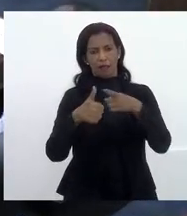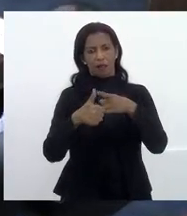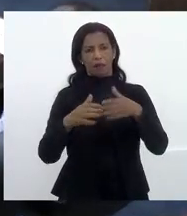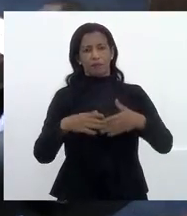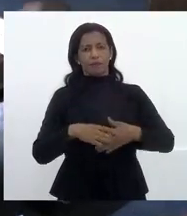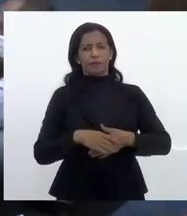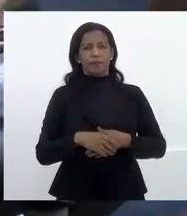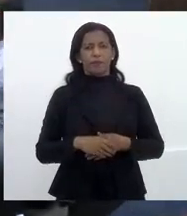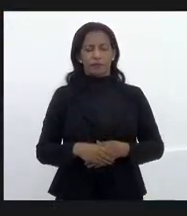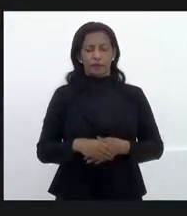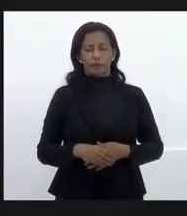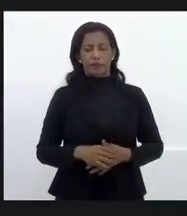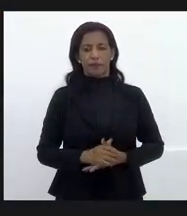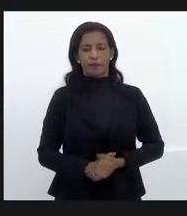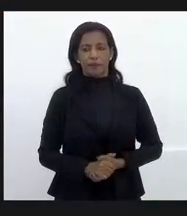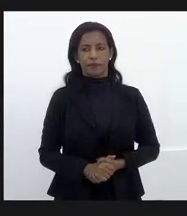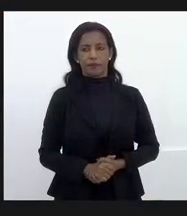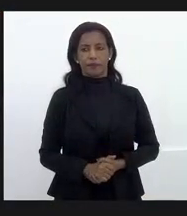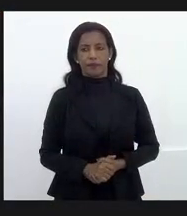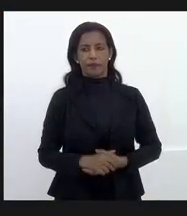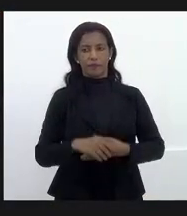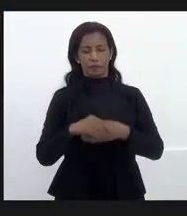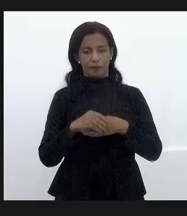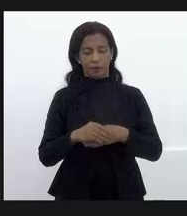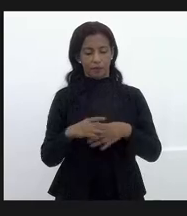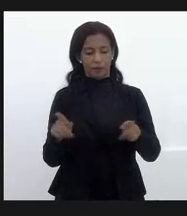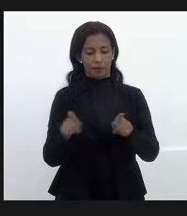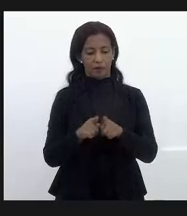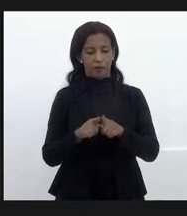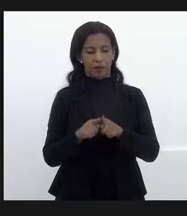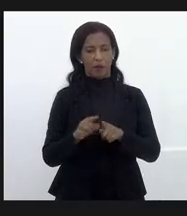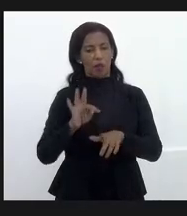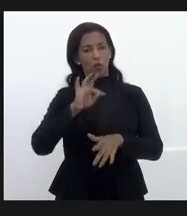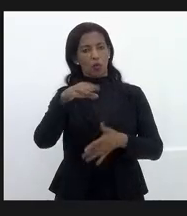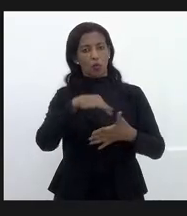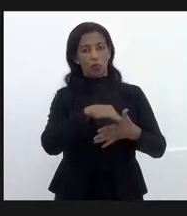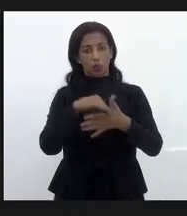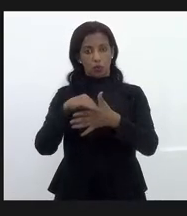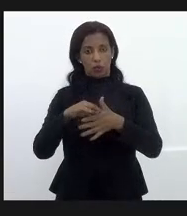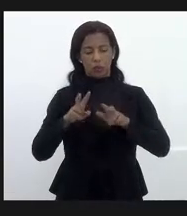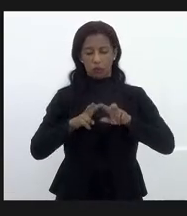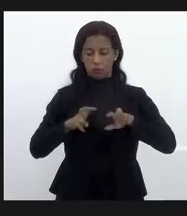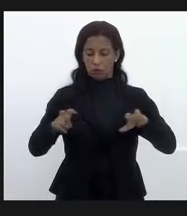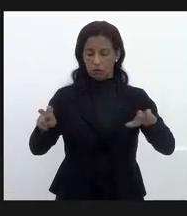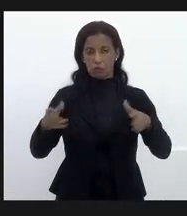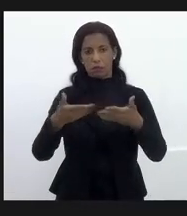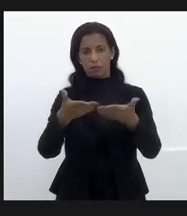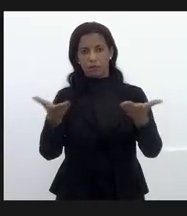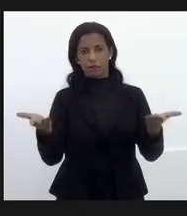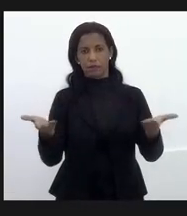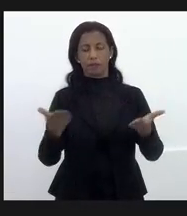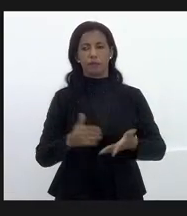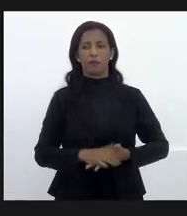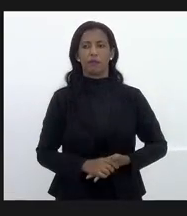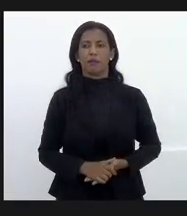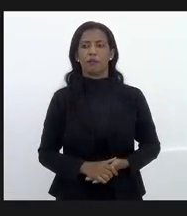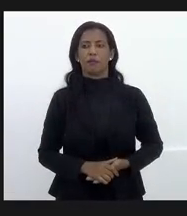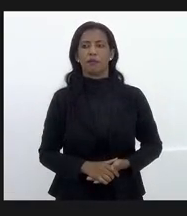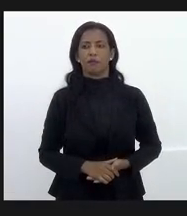cumprimentava os excelência implementar também todas as autoridades presentes é